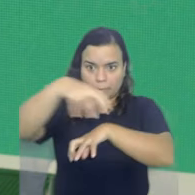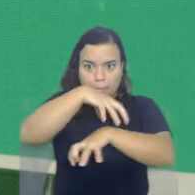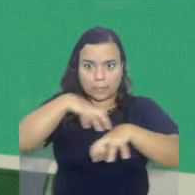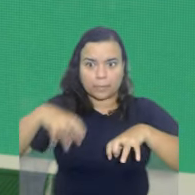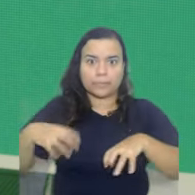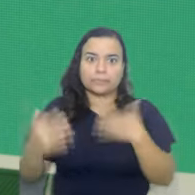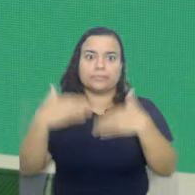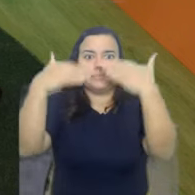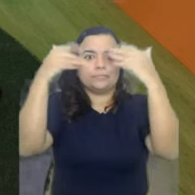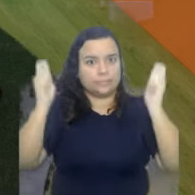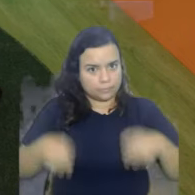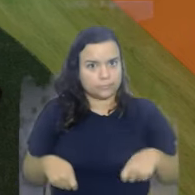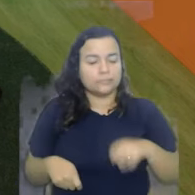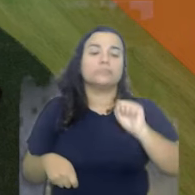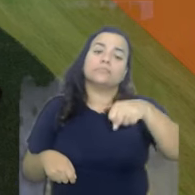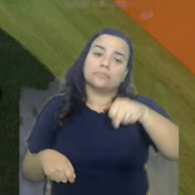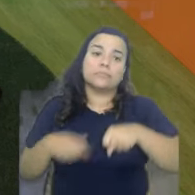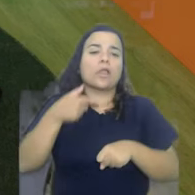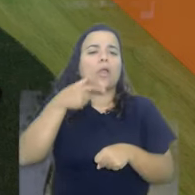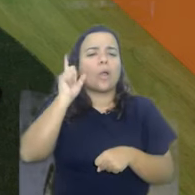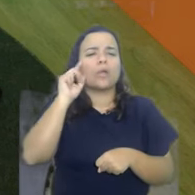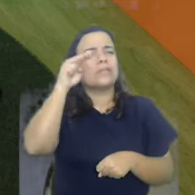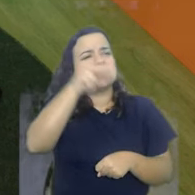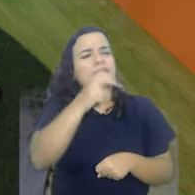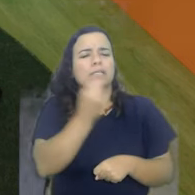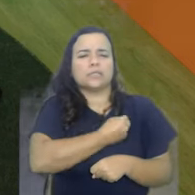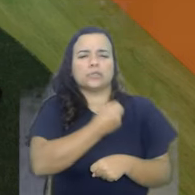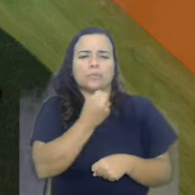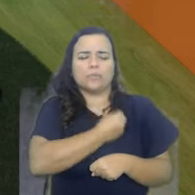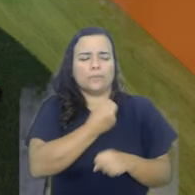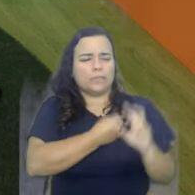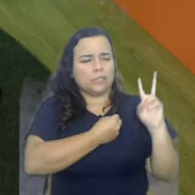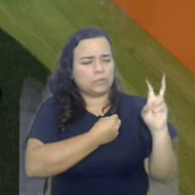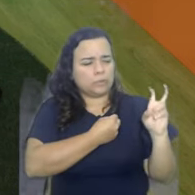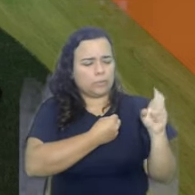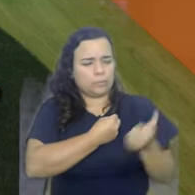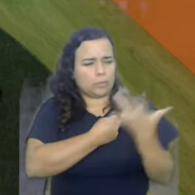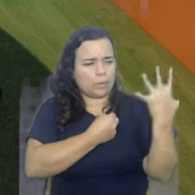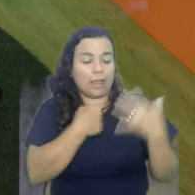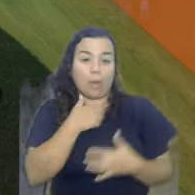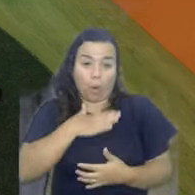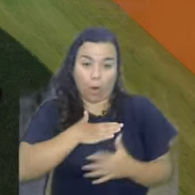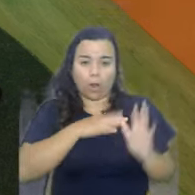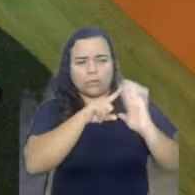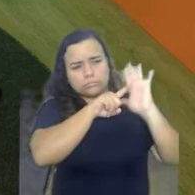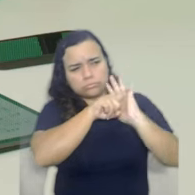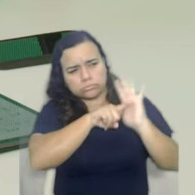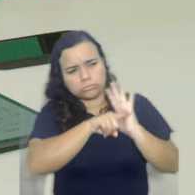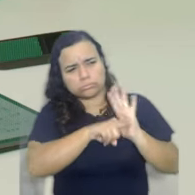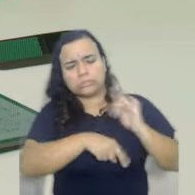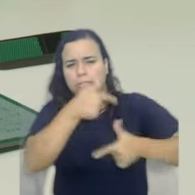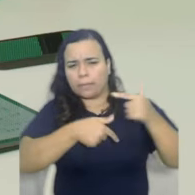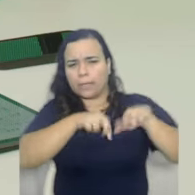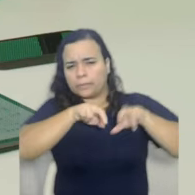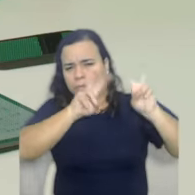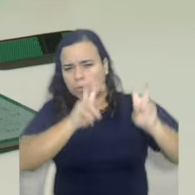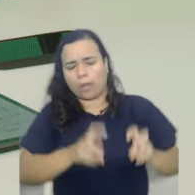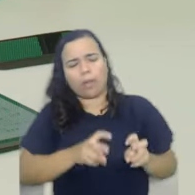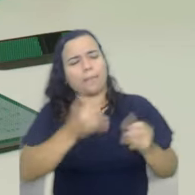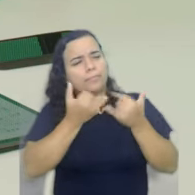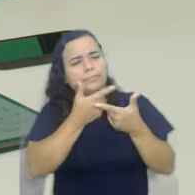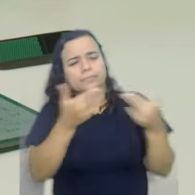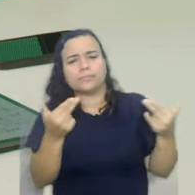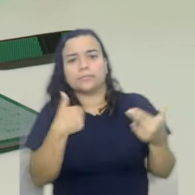É eu vi um número ontem que eu gosto de de de pesquisar a gente tá fazendo um trabalho eh